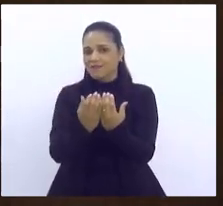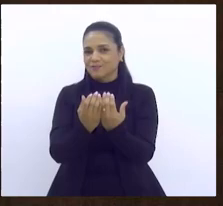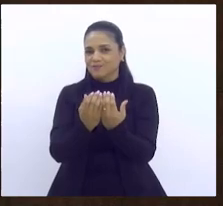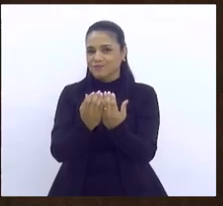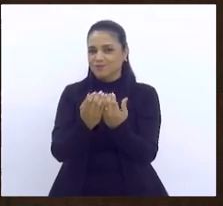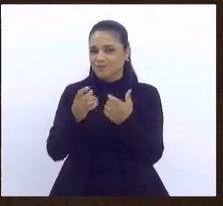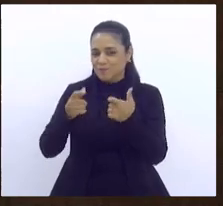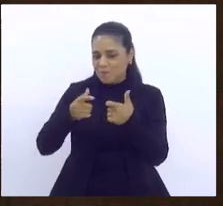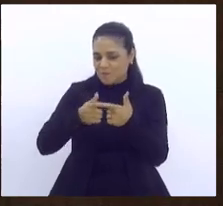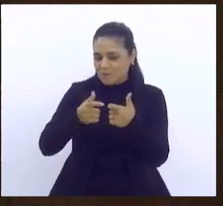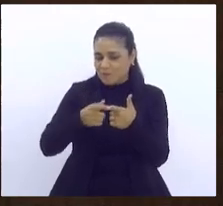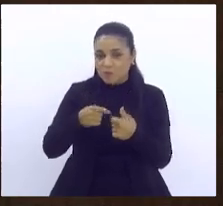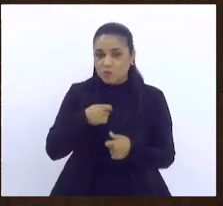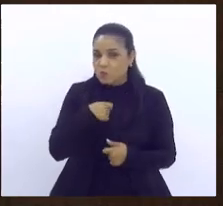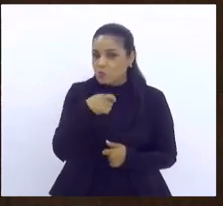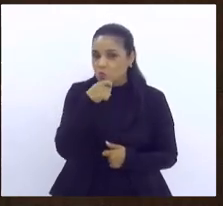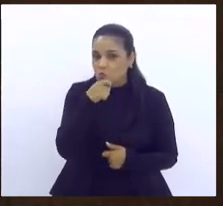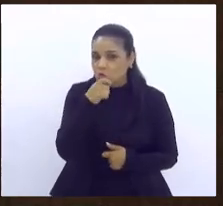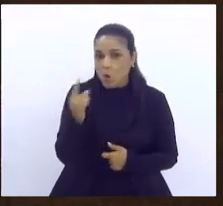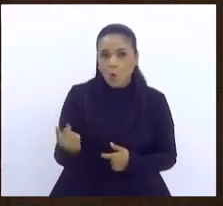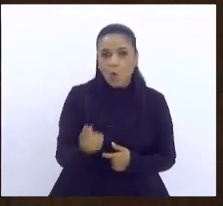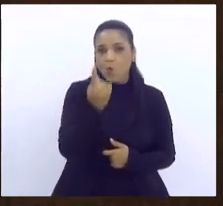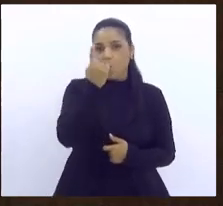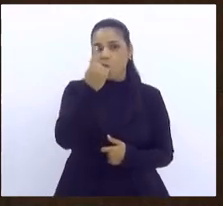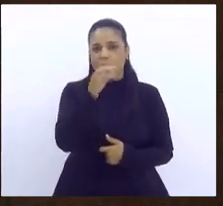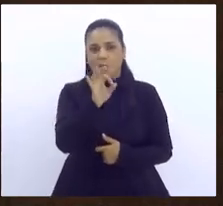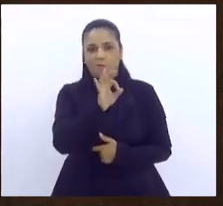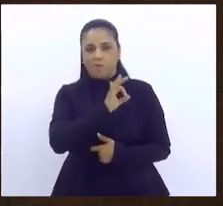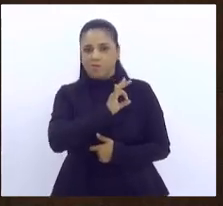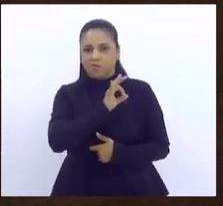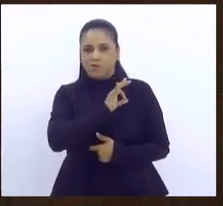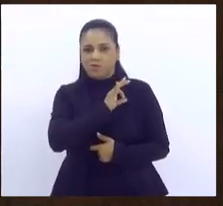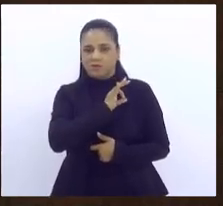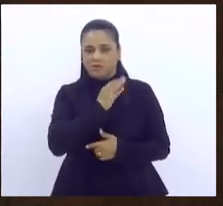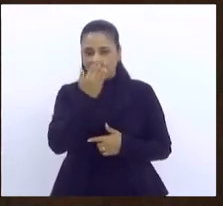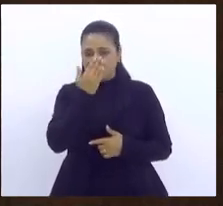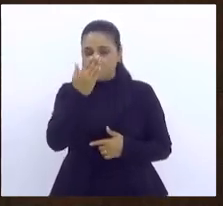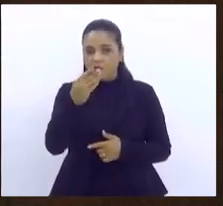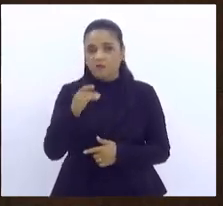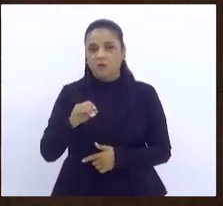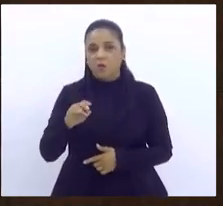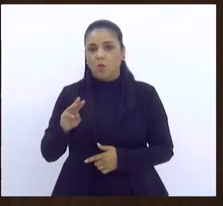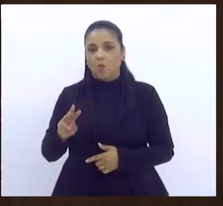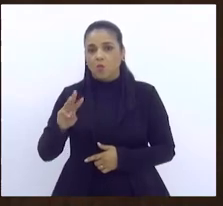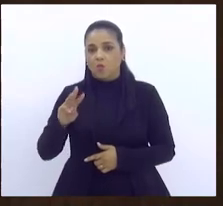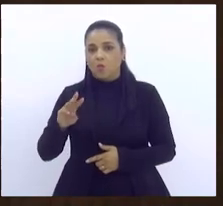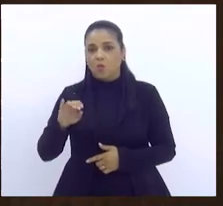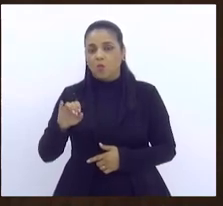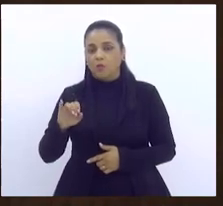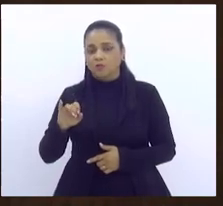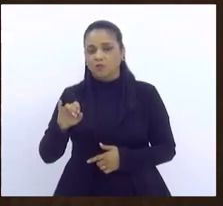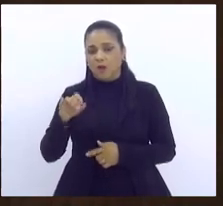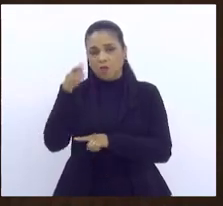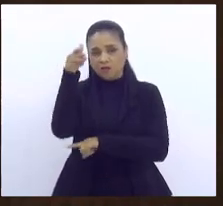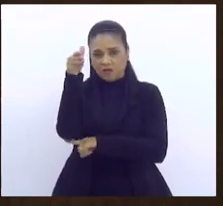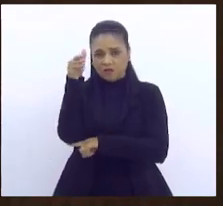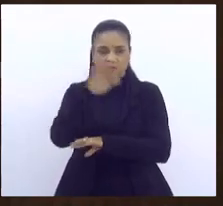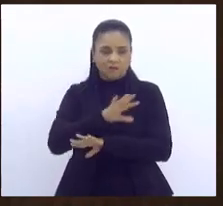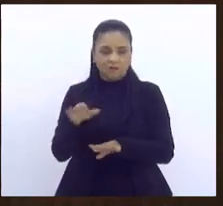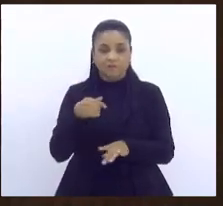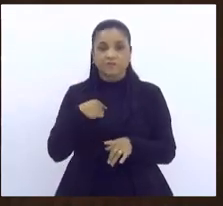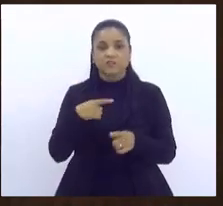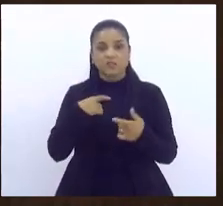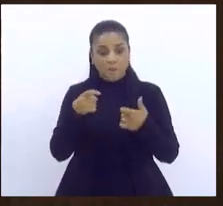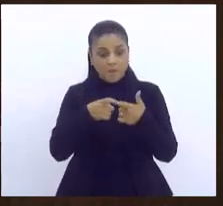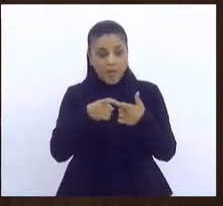uma viatura em frente ao Windsor. Não tinha uma viatura. O Estado estava recebendo médicos do país todo e